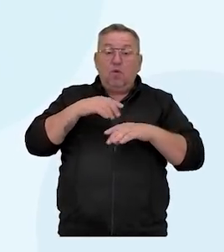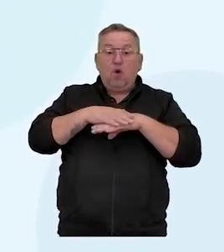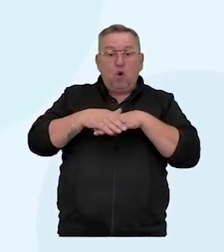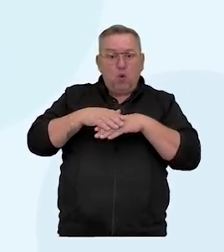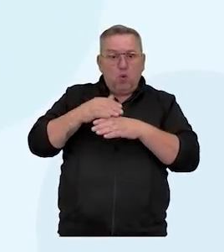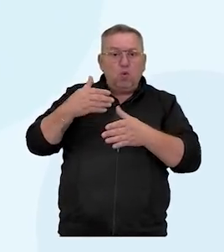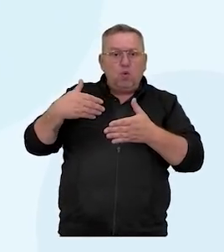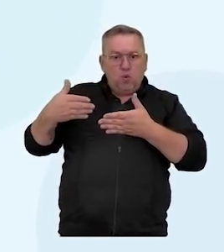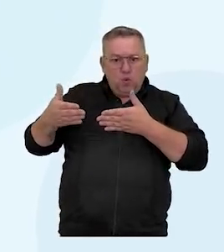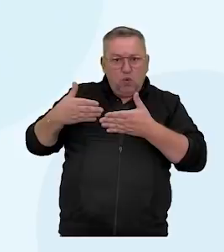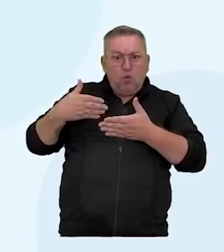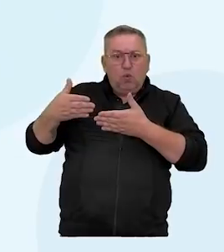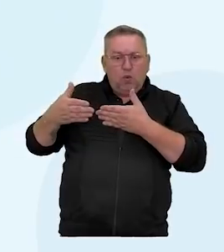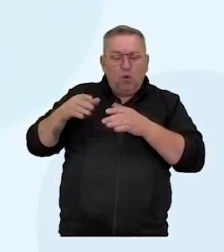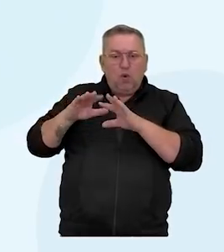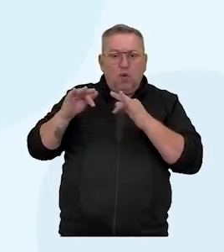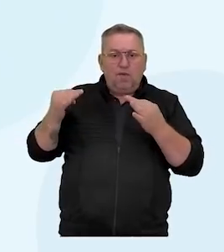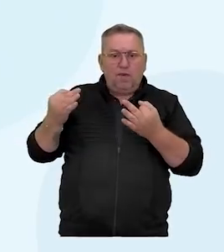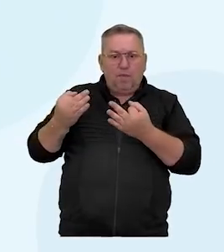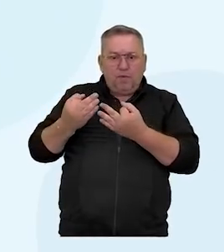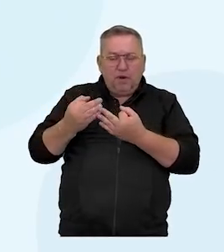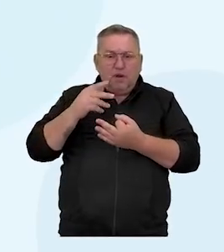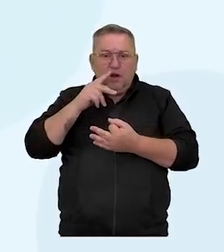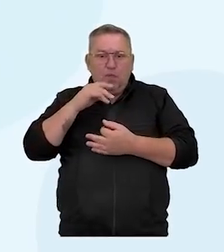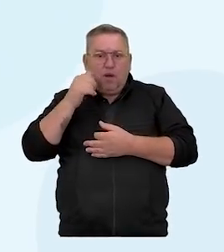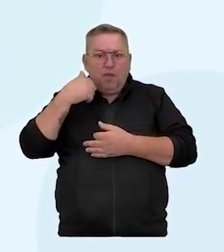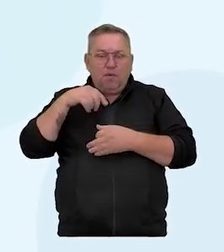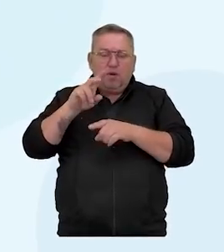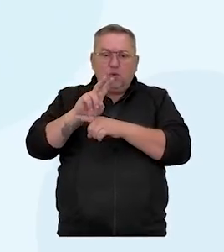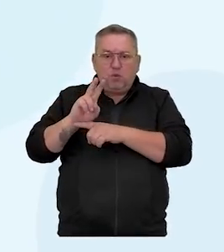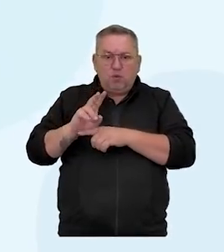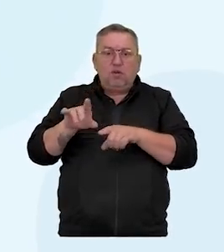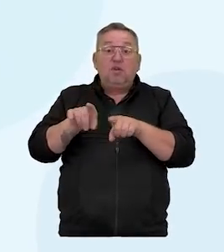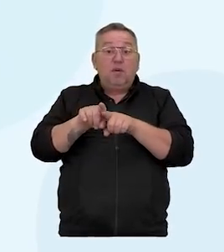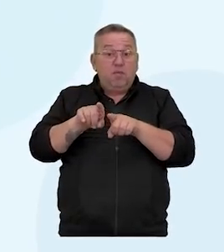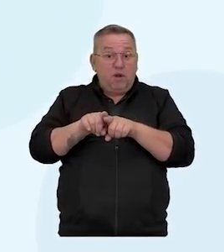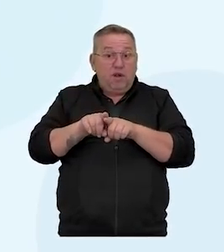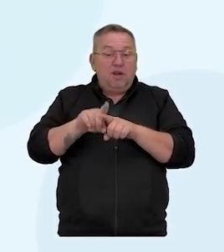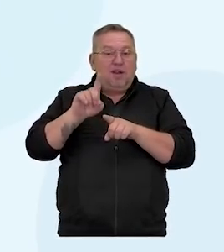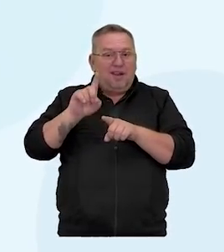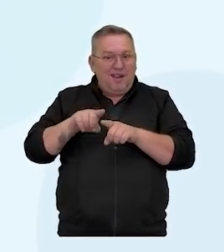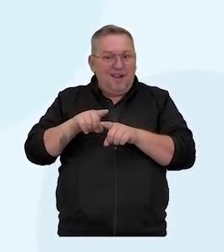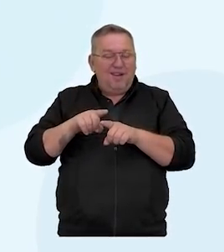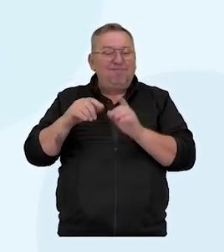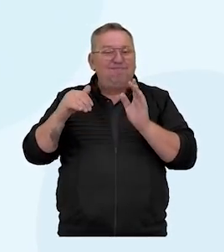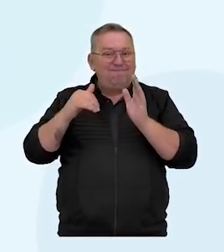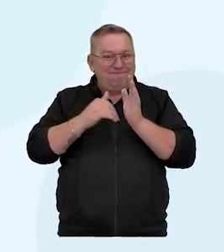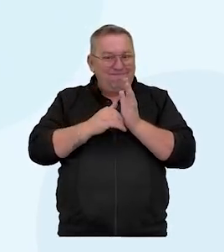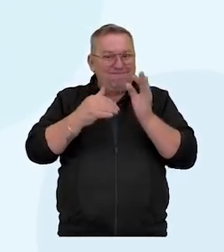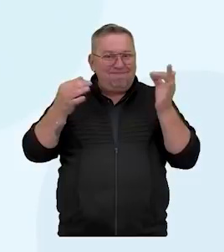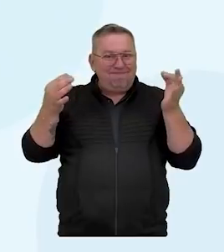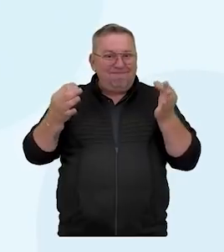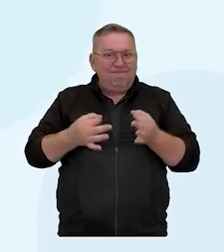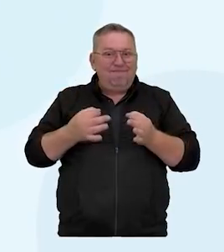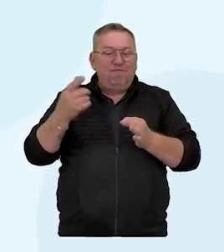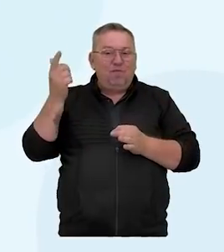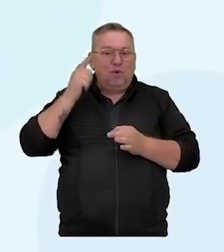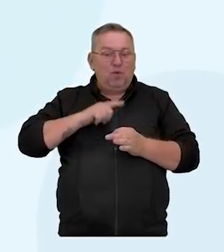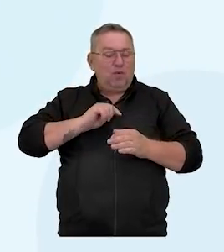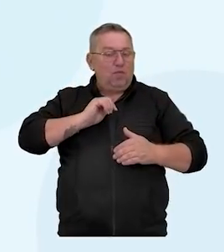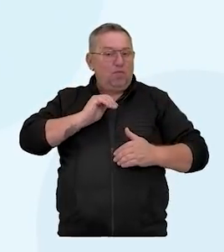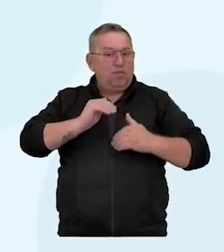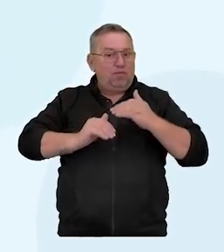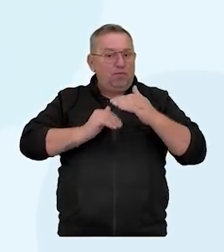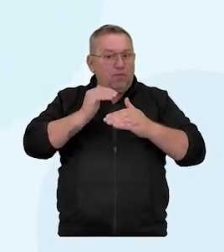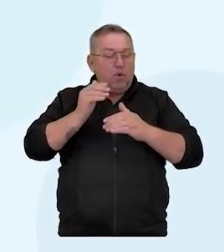diálogo familiar, né, dos responsáveis e aí dos cuidadores ainda é a chave, né, do bom desenvolvimento,